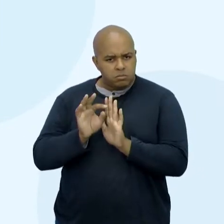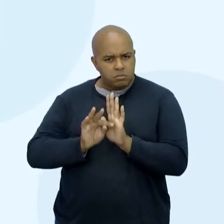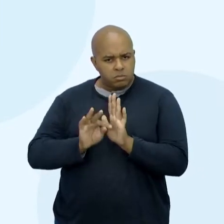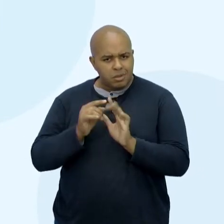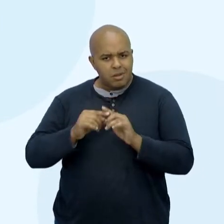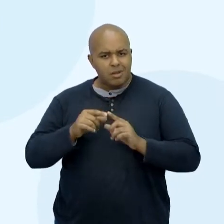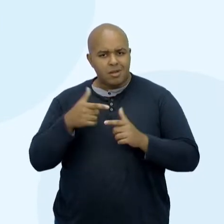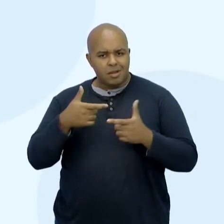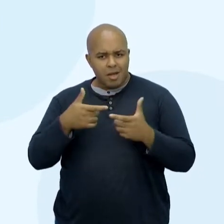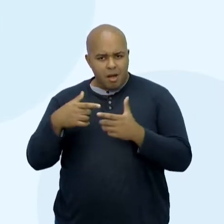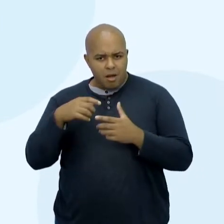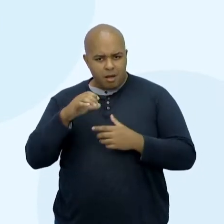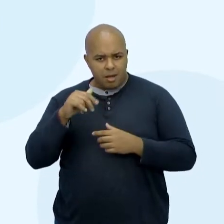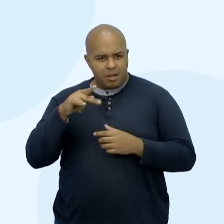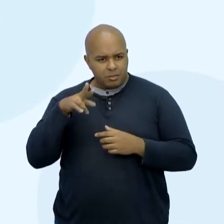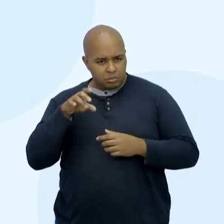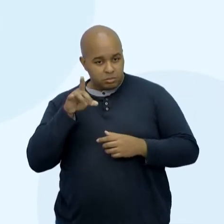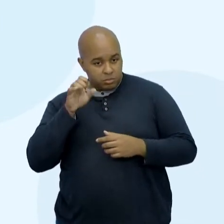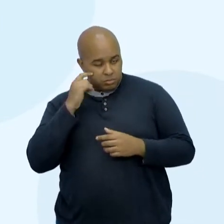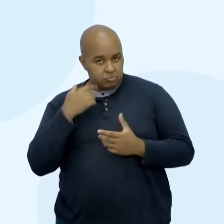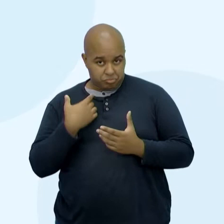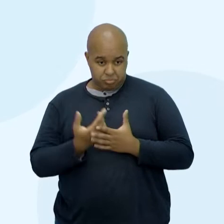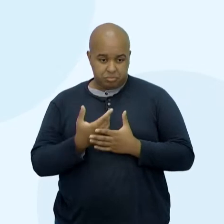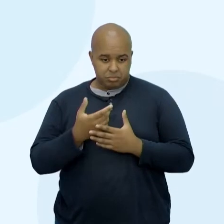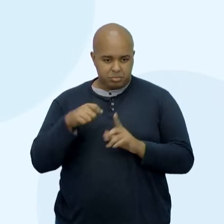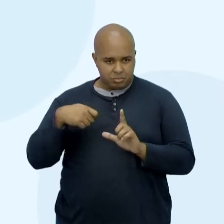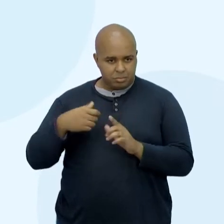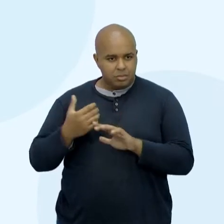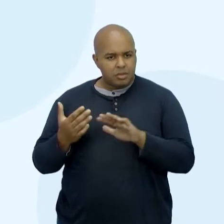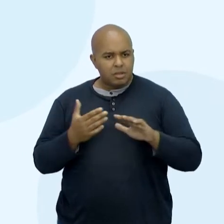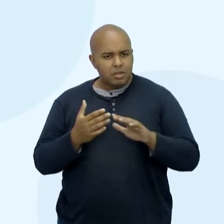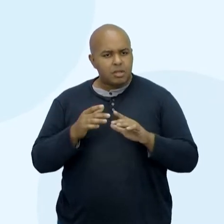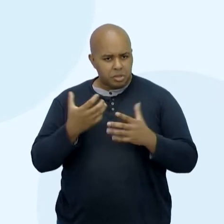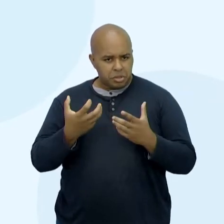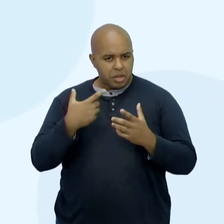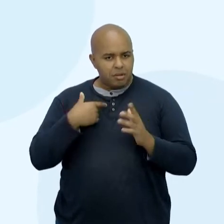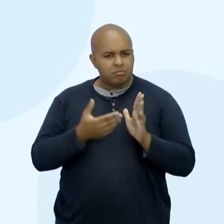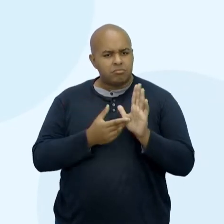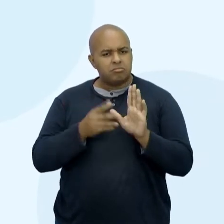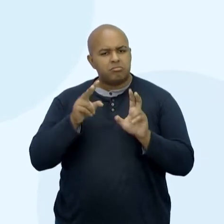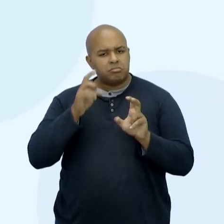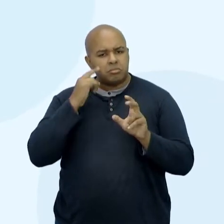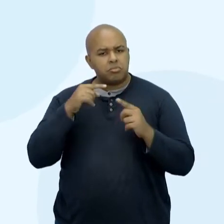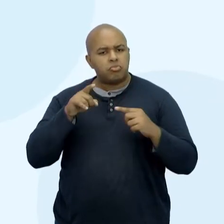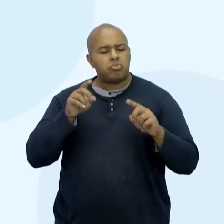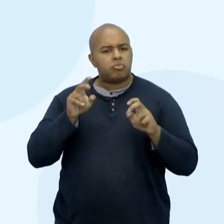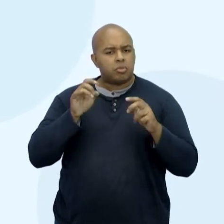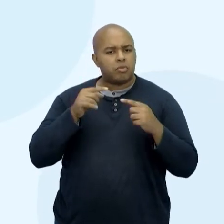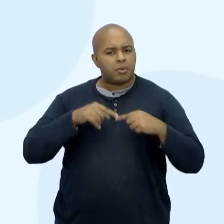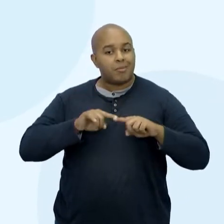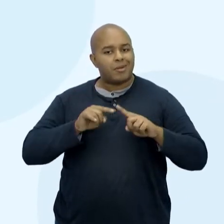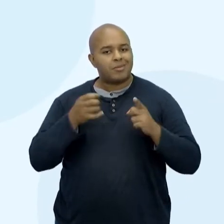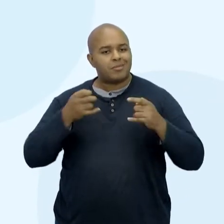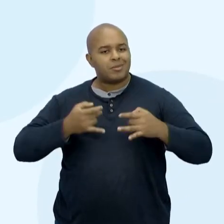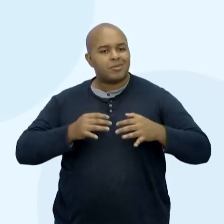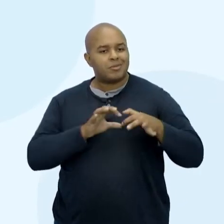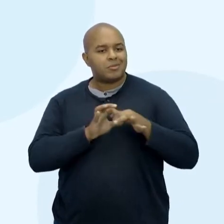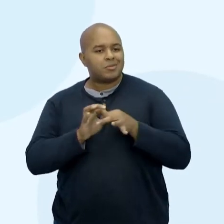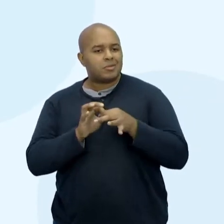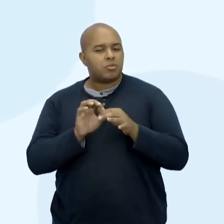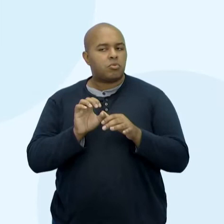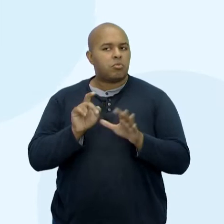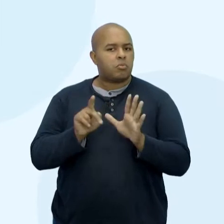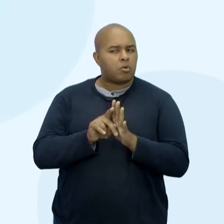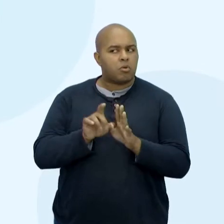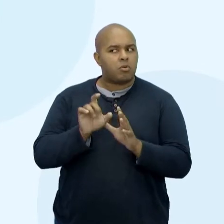sobre o filme Guerra de Canudos, a vídeo resenha. Queremos retratar a abordagem do filme, mas explicando o